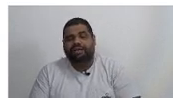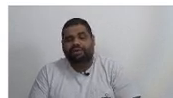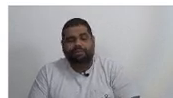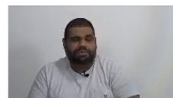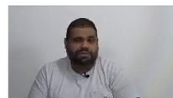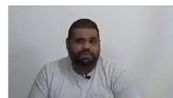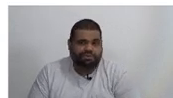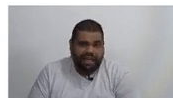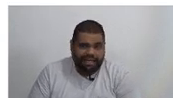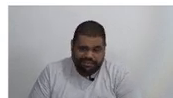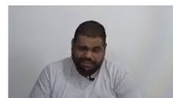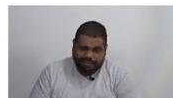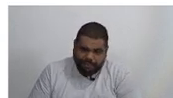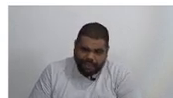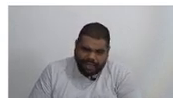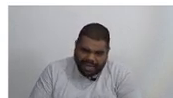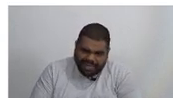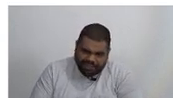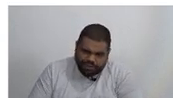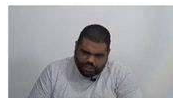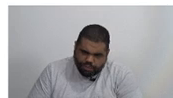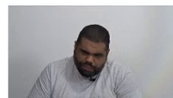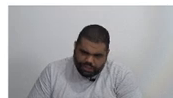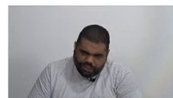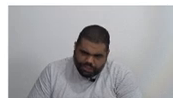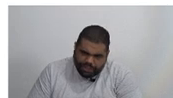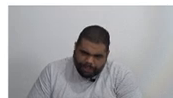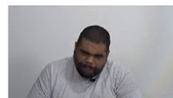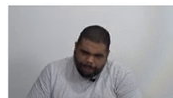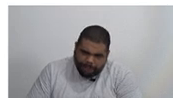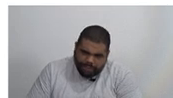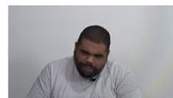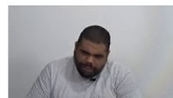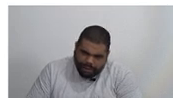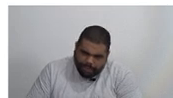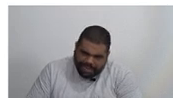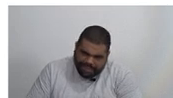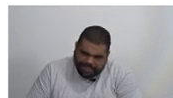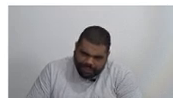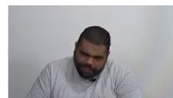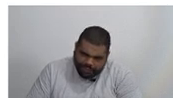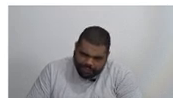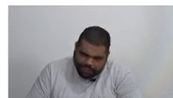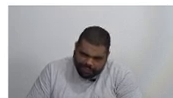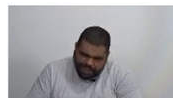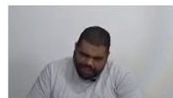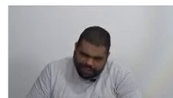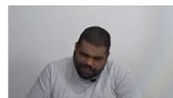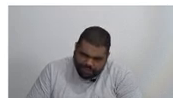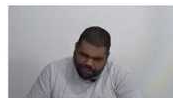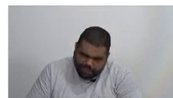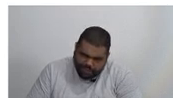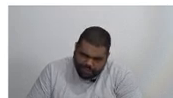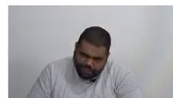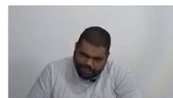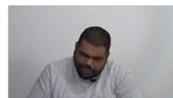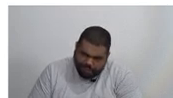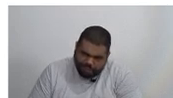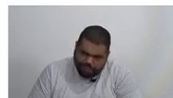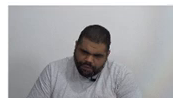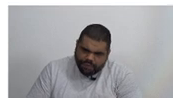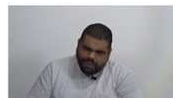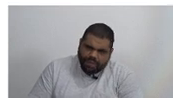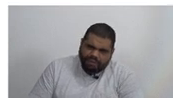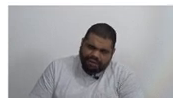quanto vale o y do vértice? Aí é só substituir. Ó, para achar o y do vértice, é só substituir,